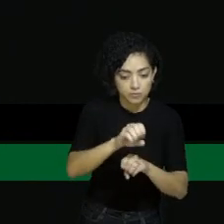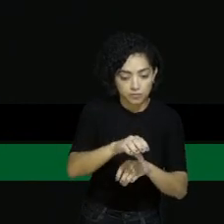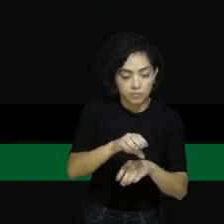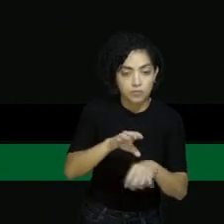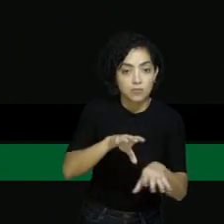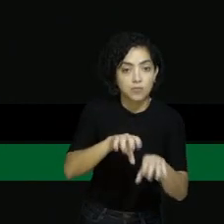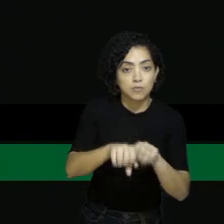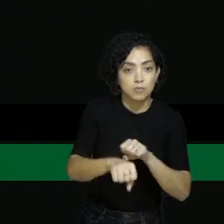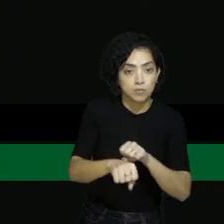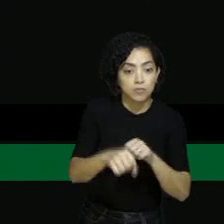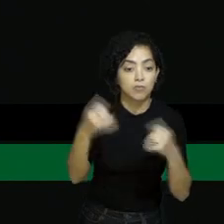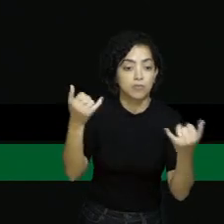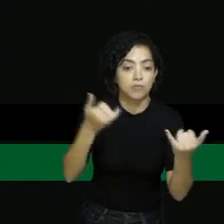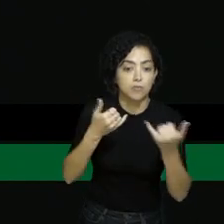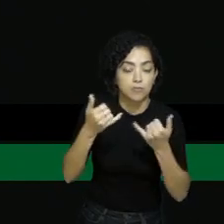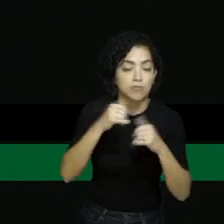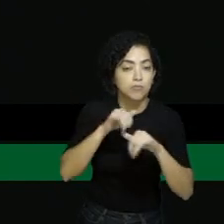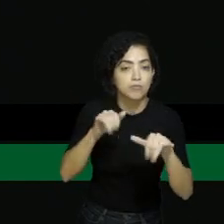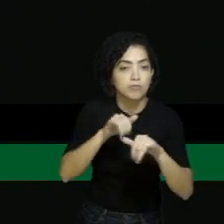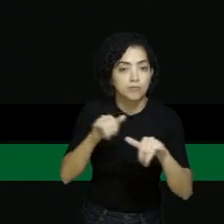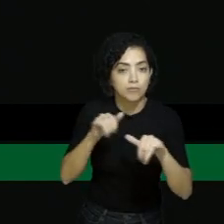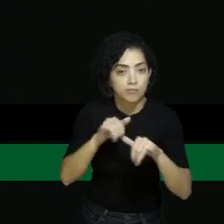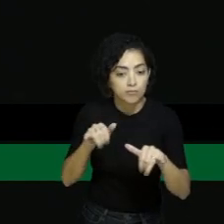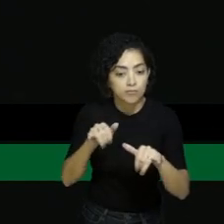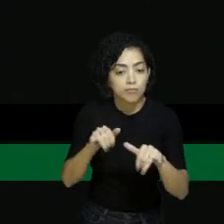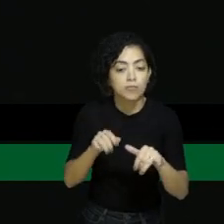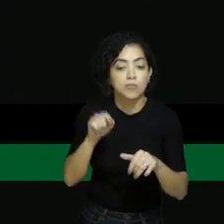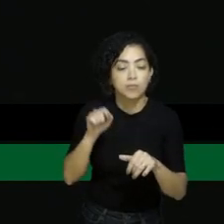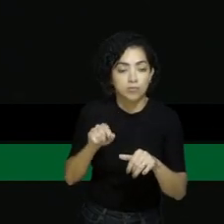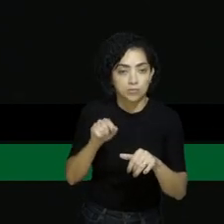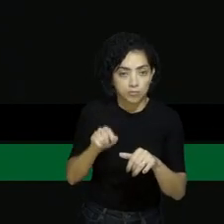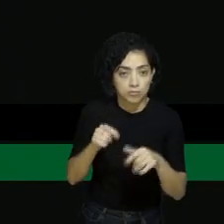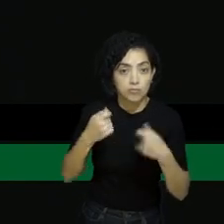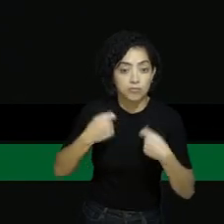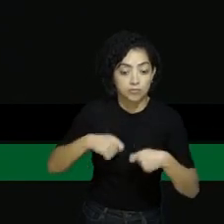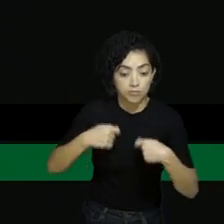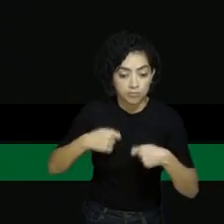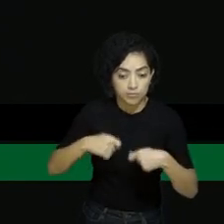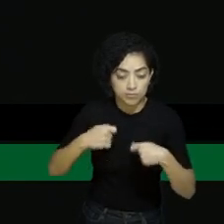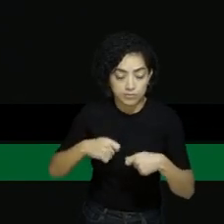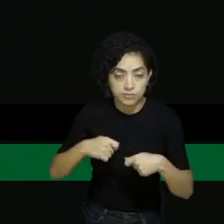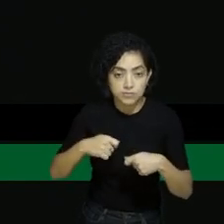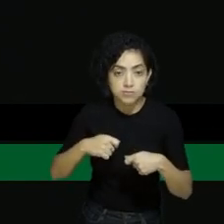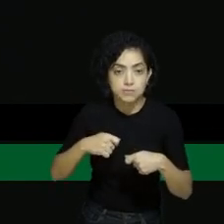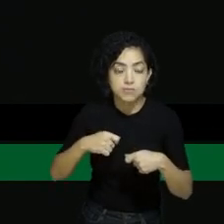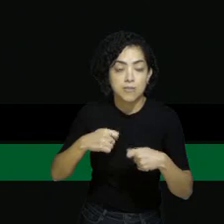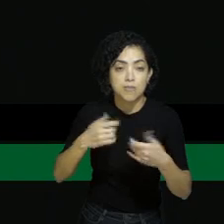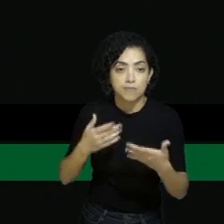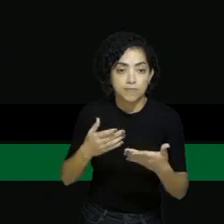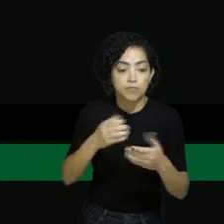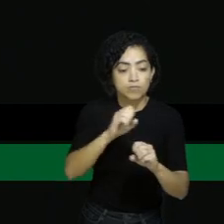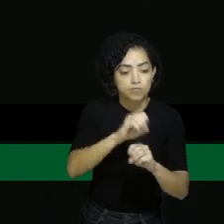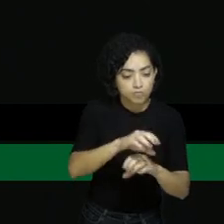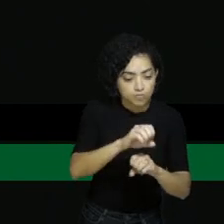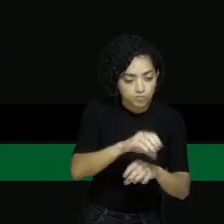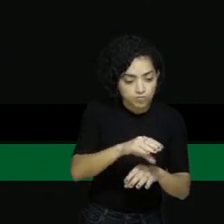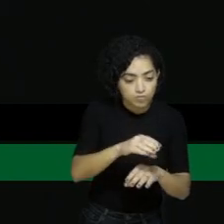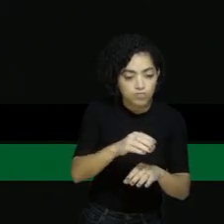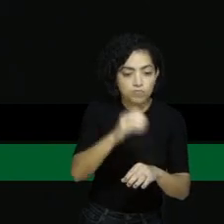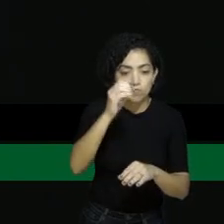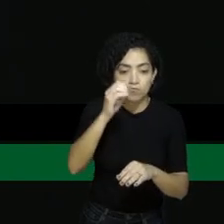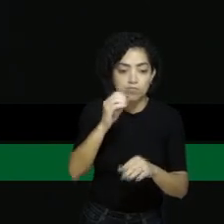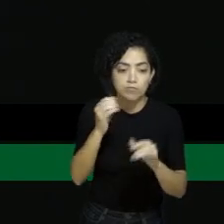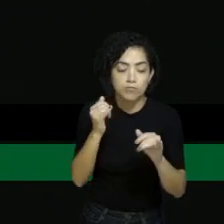e informação. Os membros da cooperativa devem estar constantemente educados,